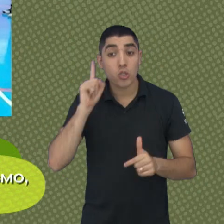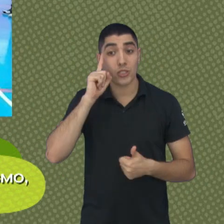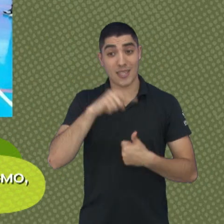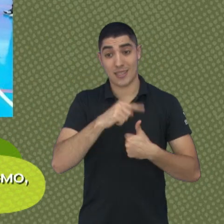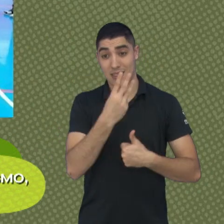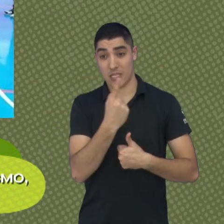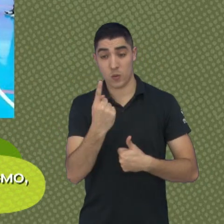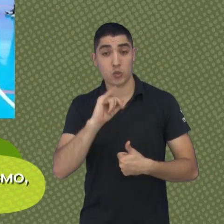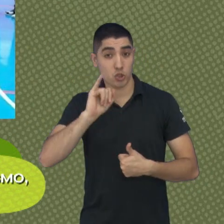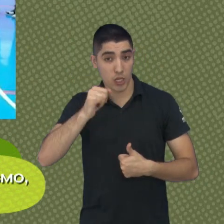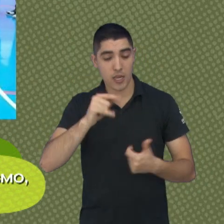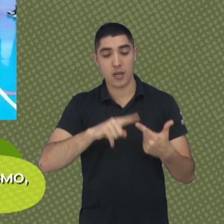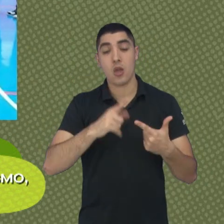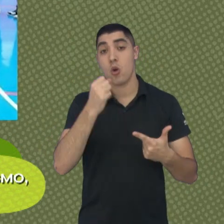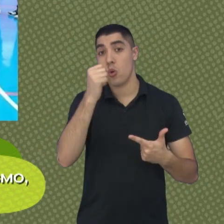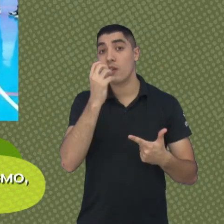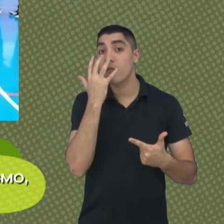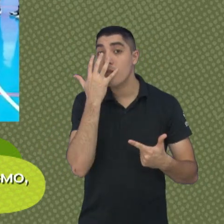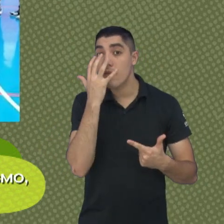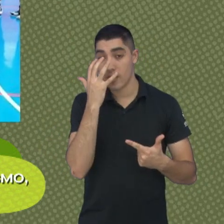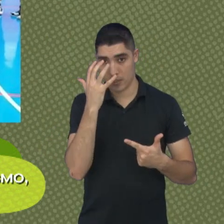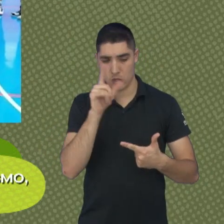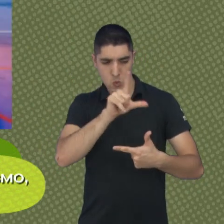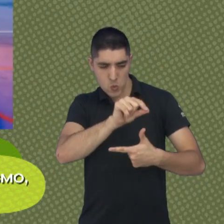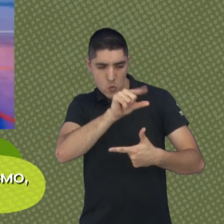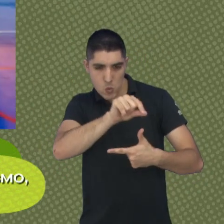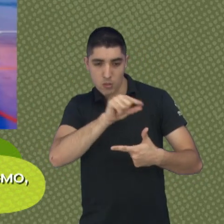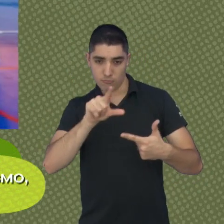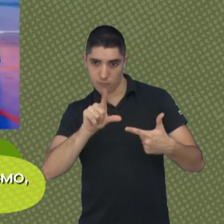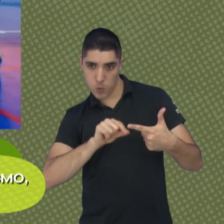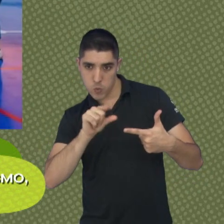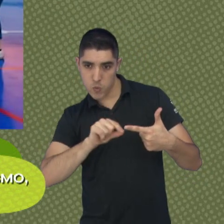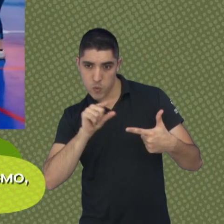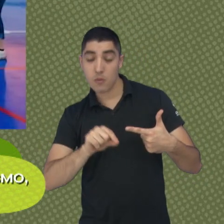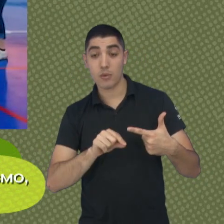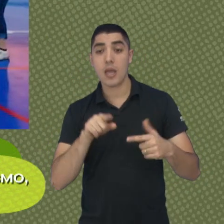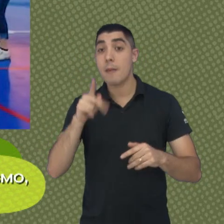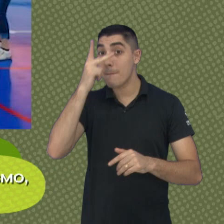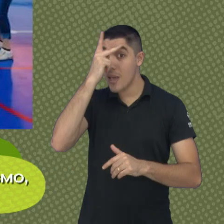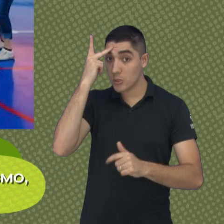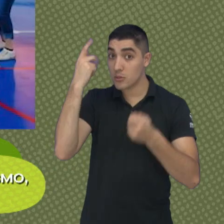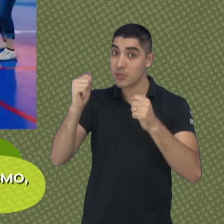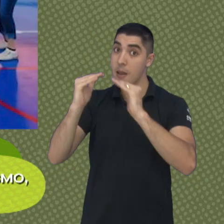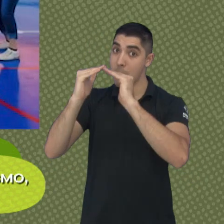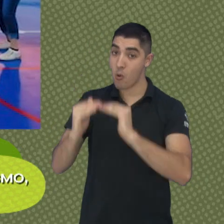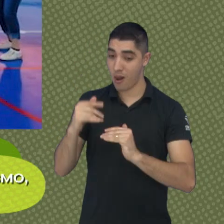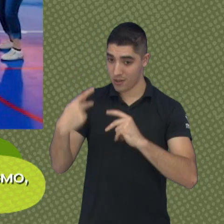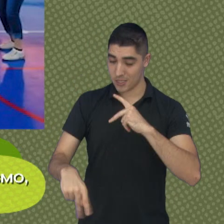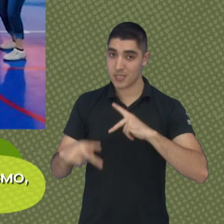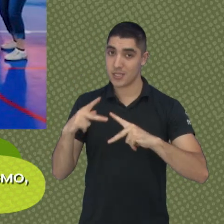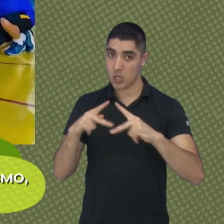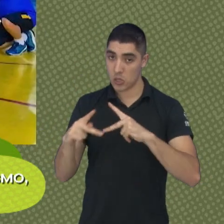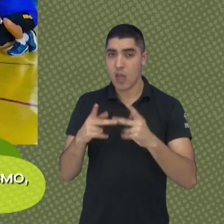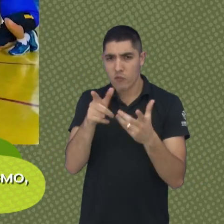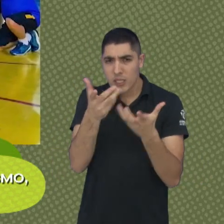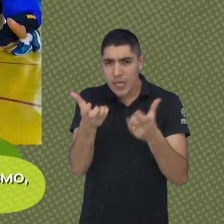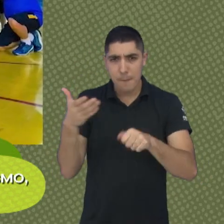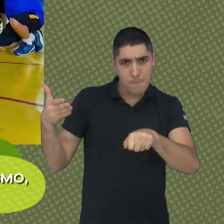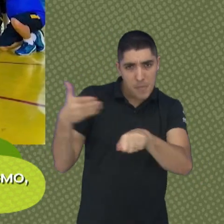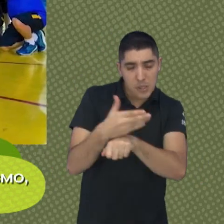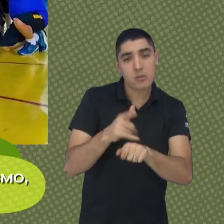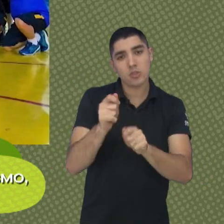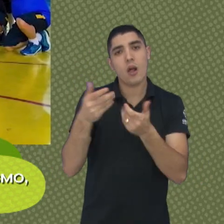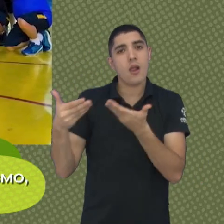de janeiro e 8 de fevereiro. As seletivas são exclusivas para moradores de São José dos Campos e para participar basta